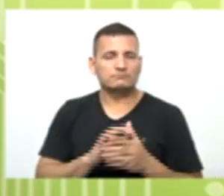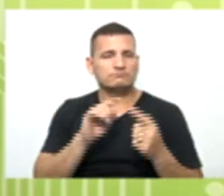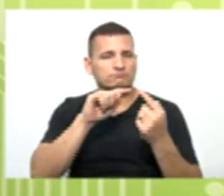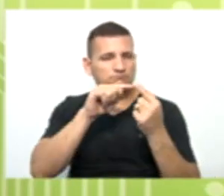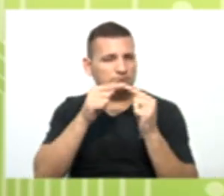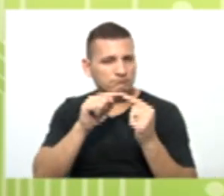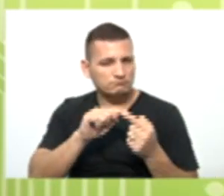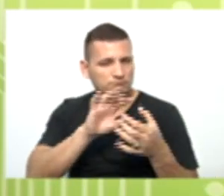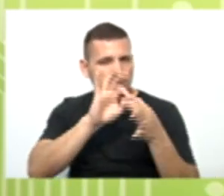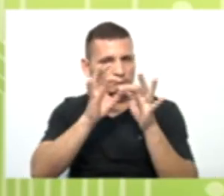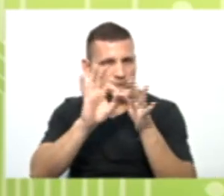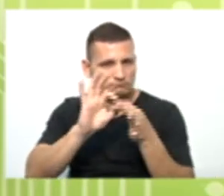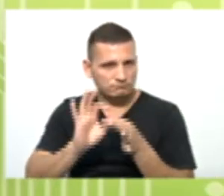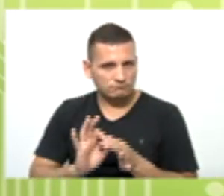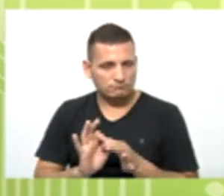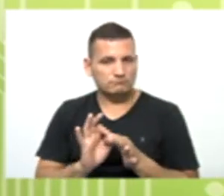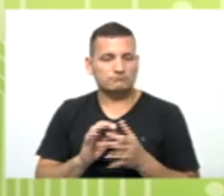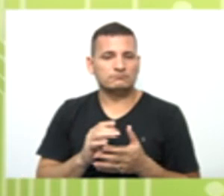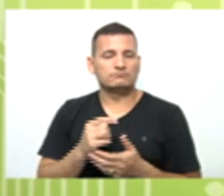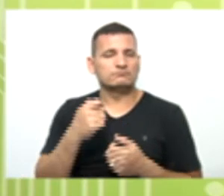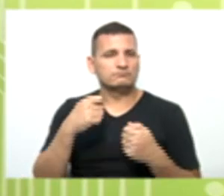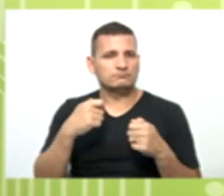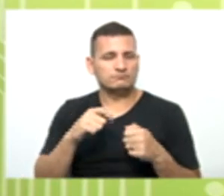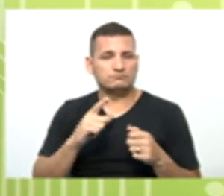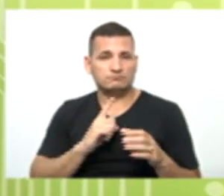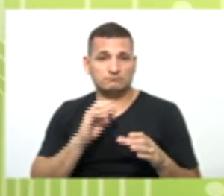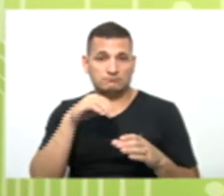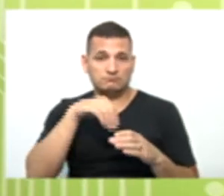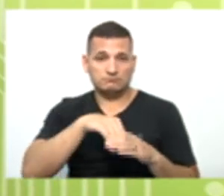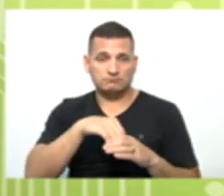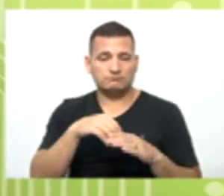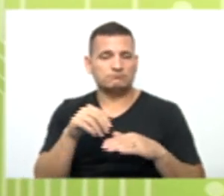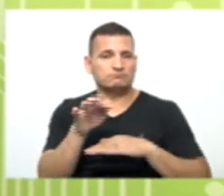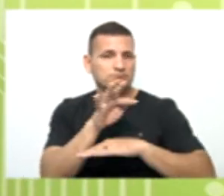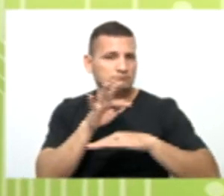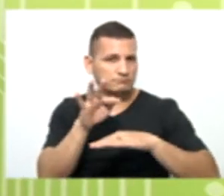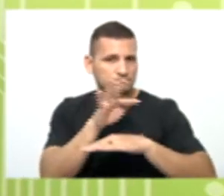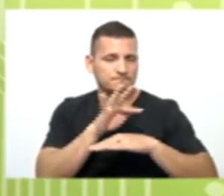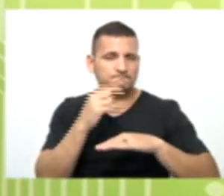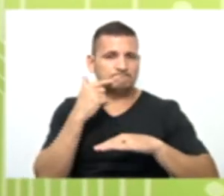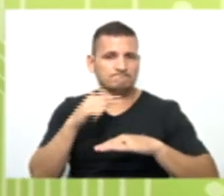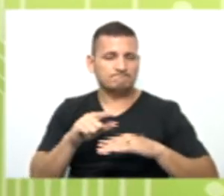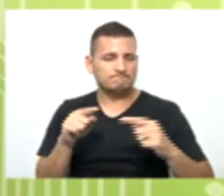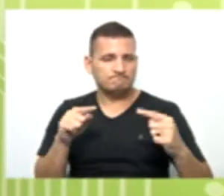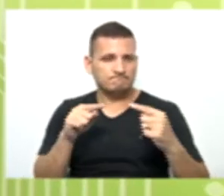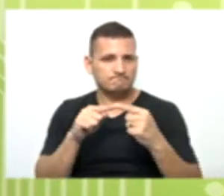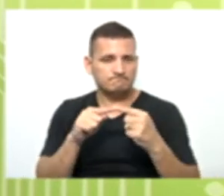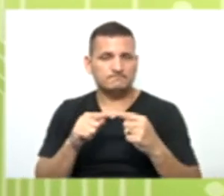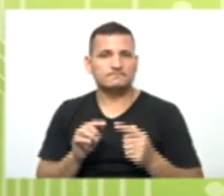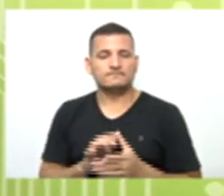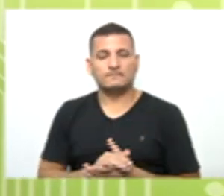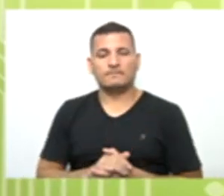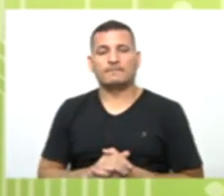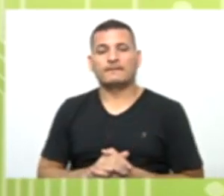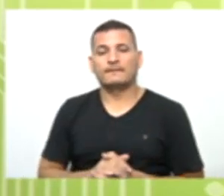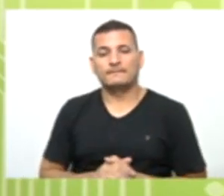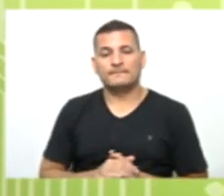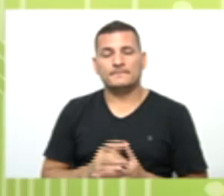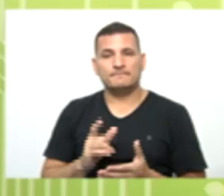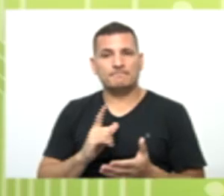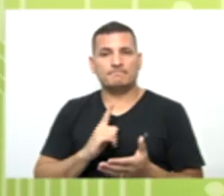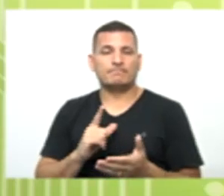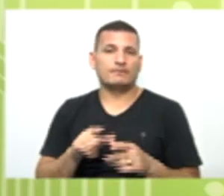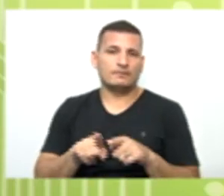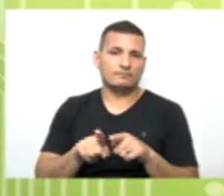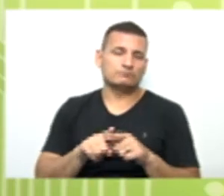concisão, precisa estar dentro do padrão formal da língua brasileira e tem também algumas normas